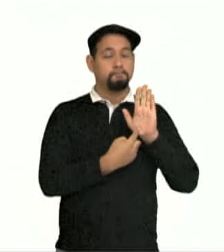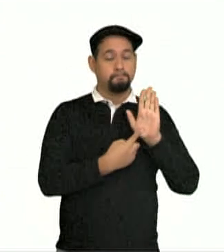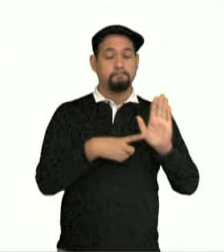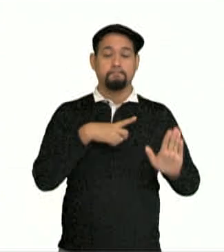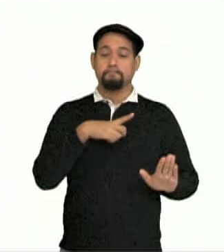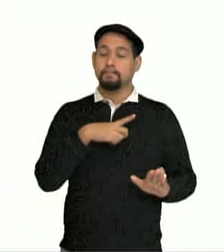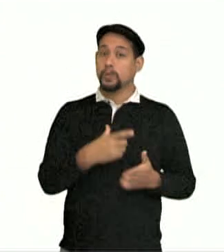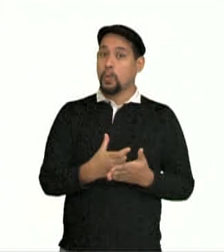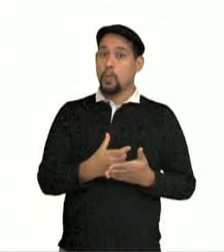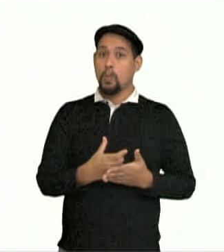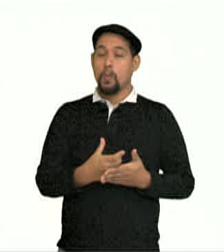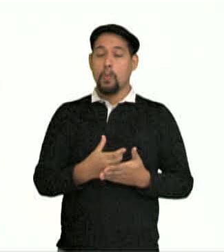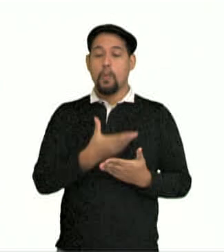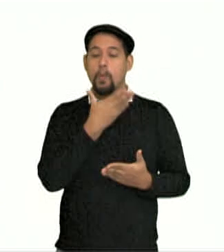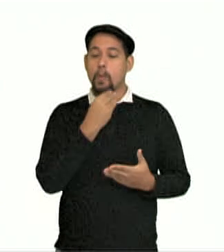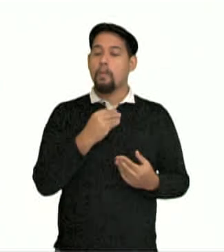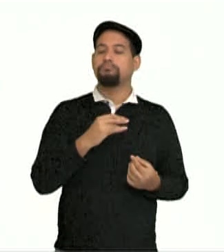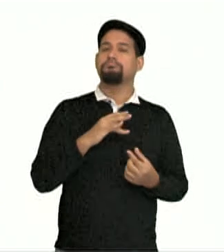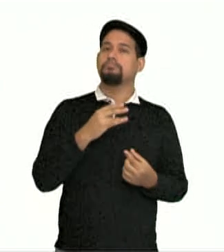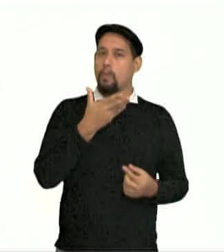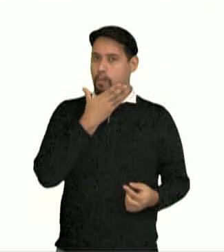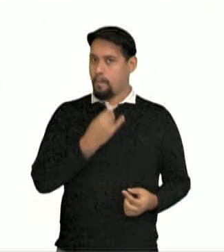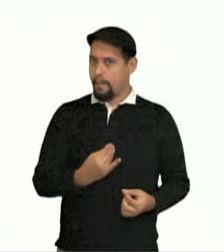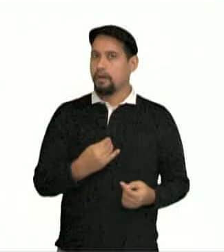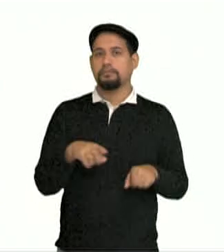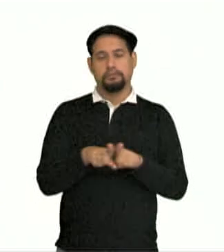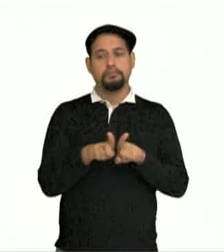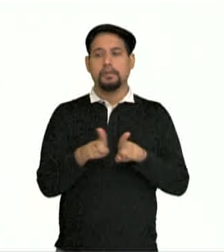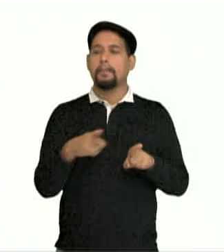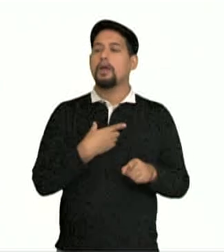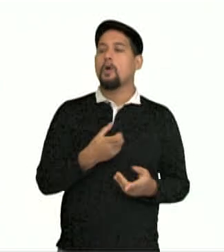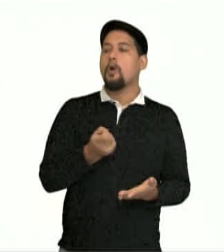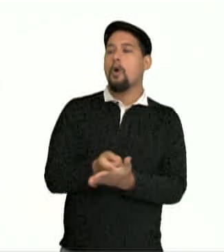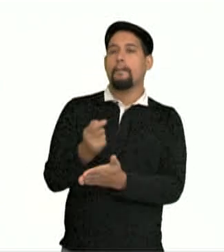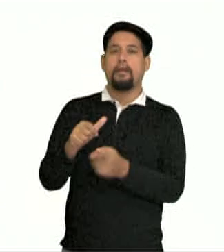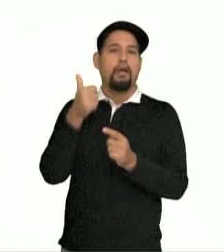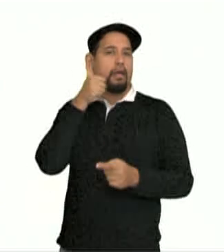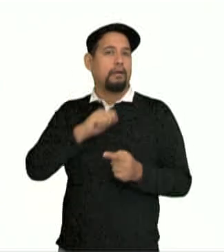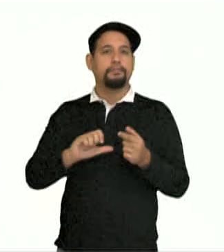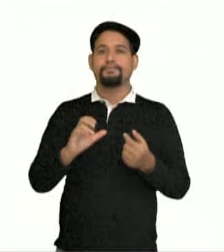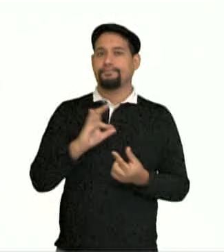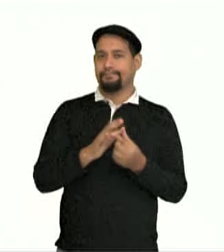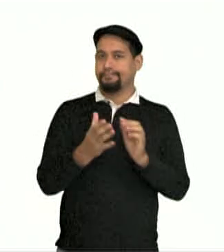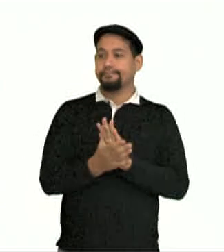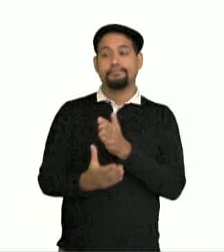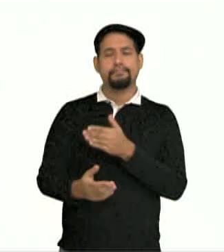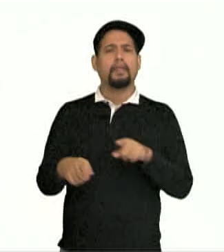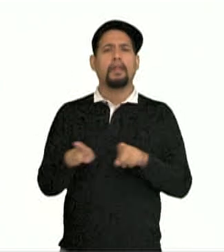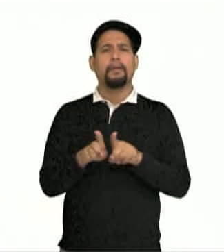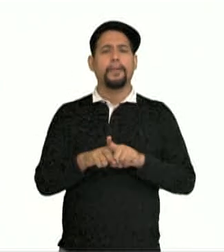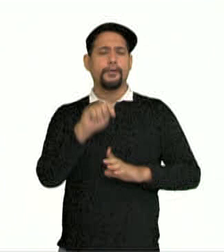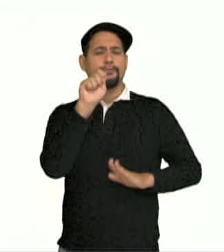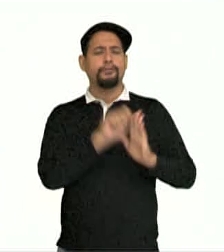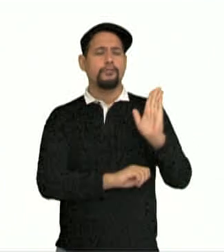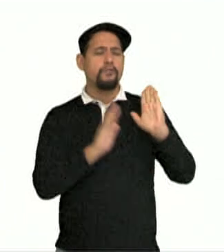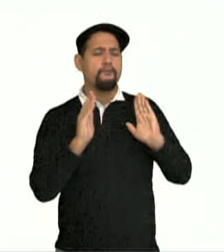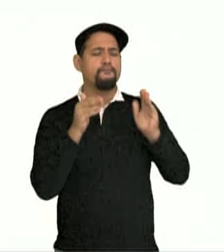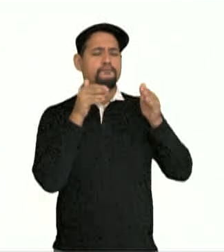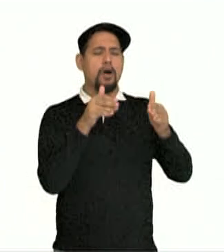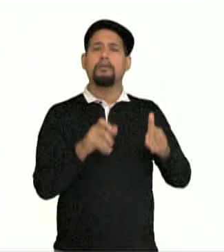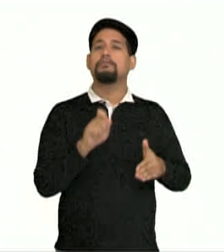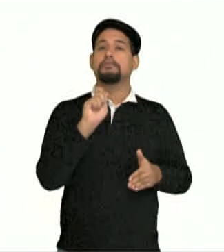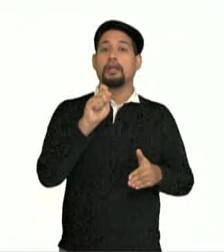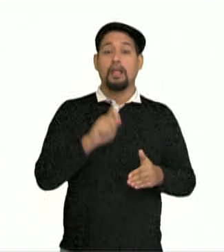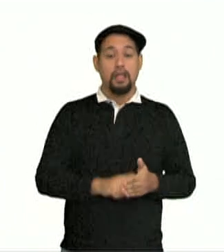cobrador, o marido, cobra publicamente a devedora, no caso a esposa. E o tom do texto e foco narrativo. Então, o tom